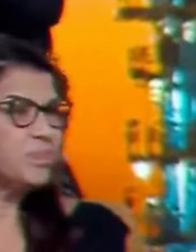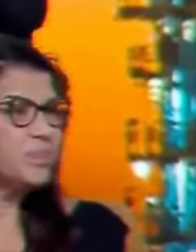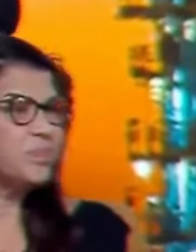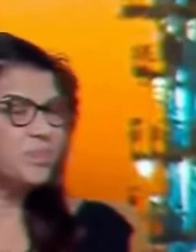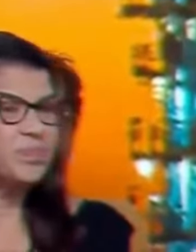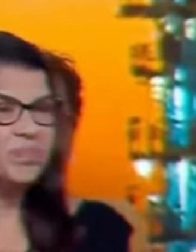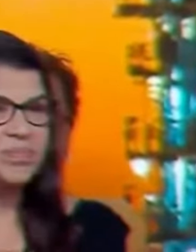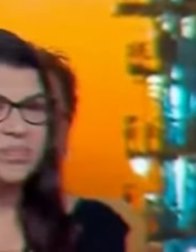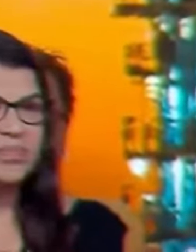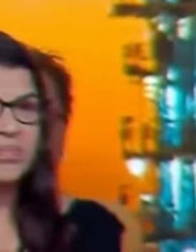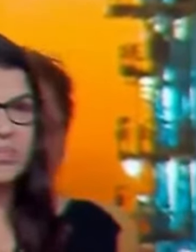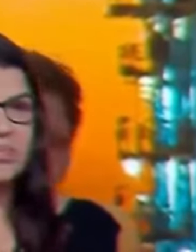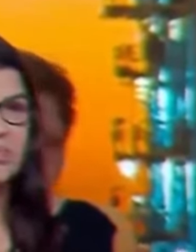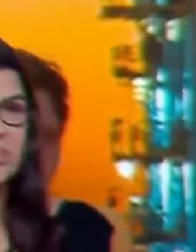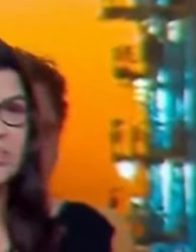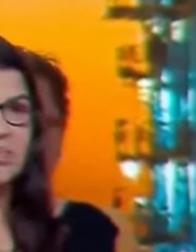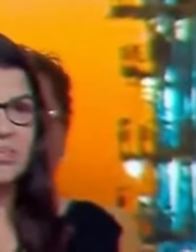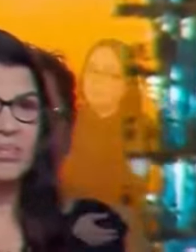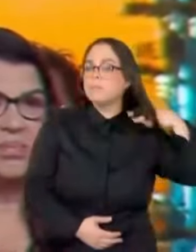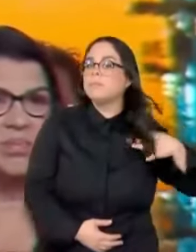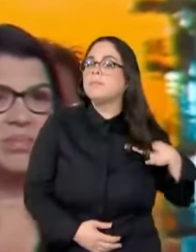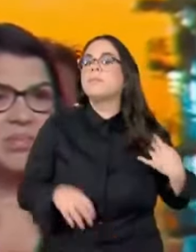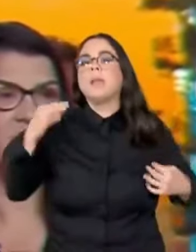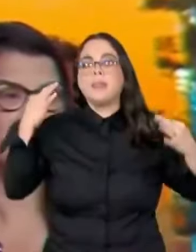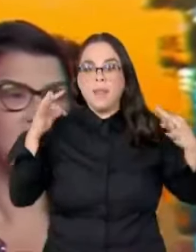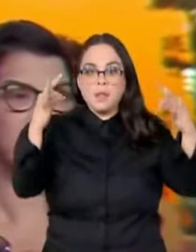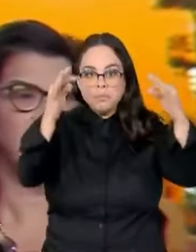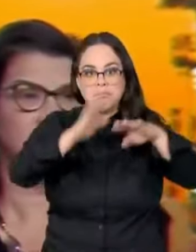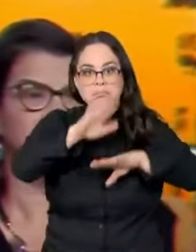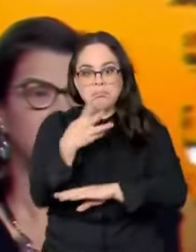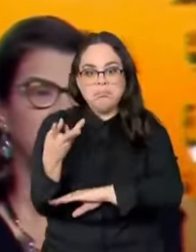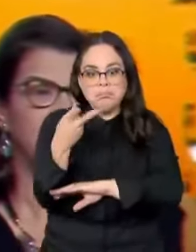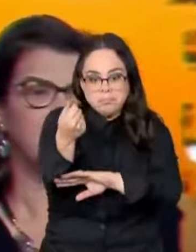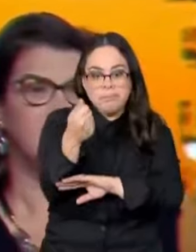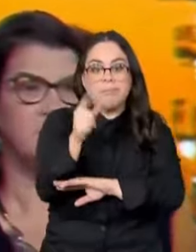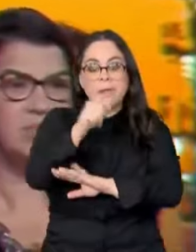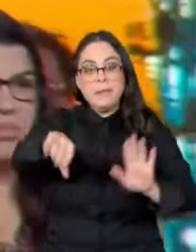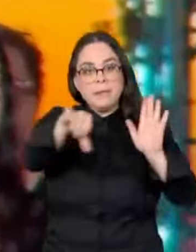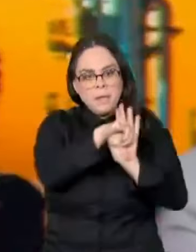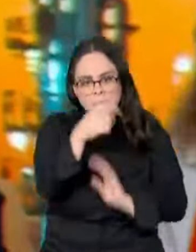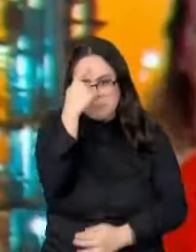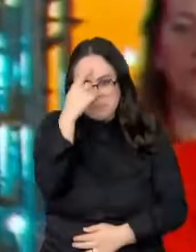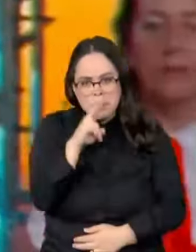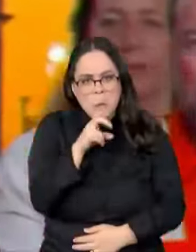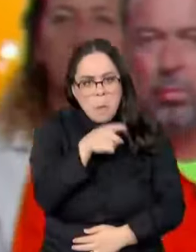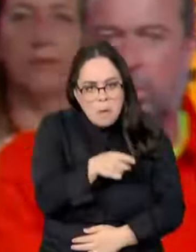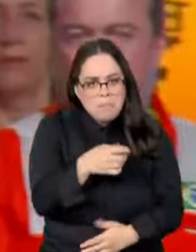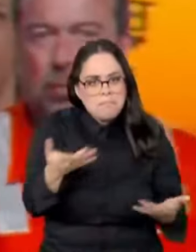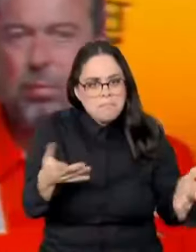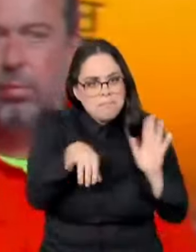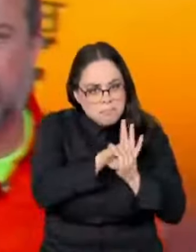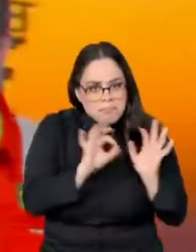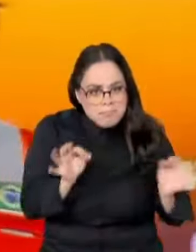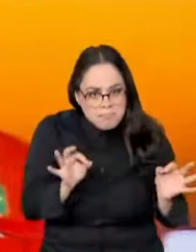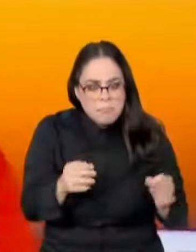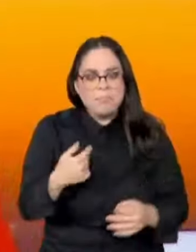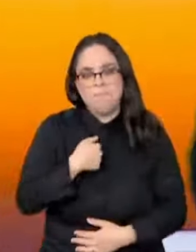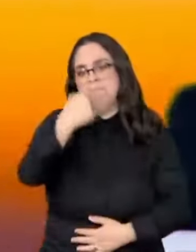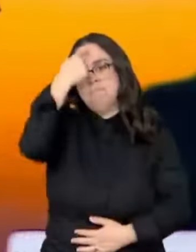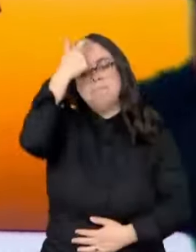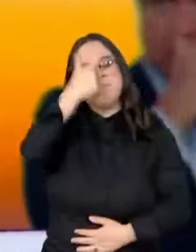científicas e tecnológicas, mas apurada. É crime pensar nisso? Eu